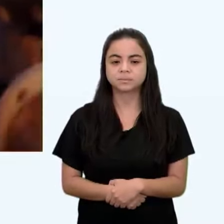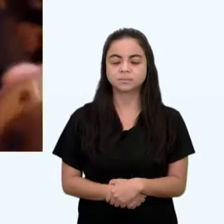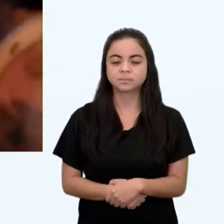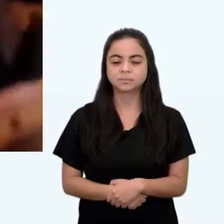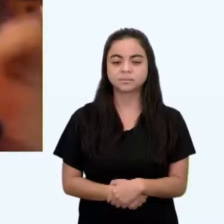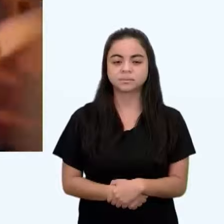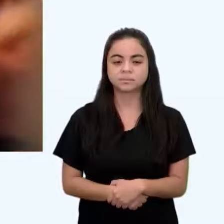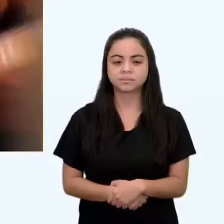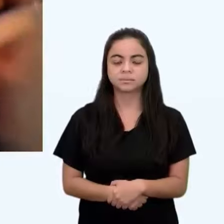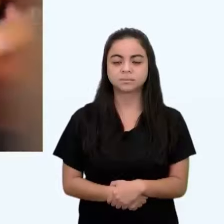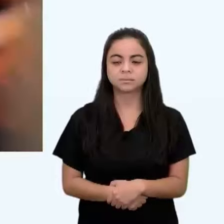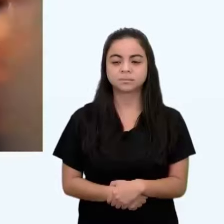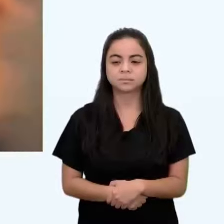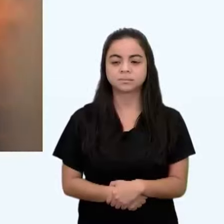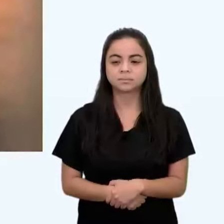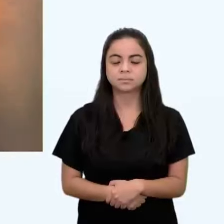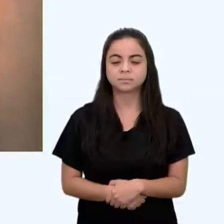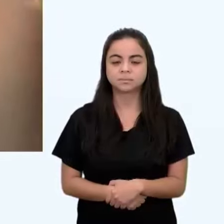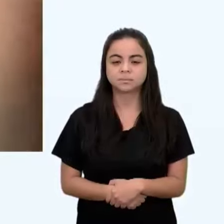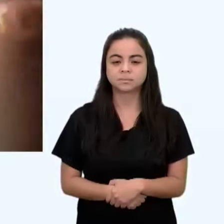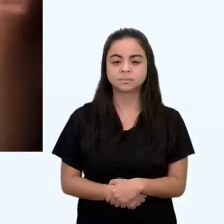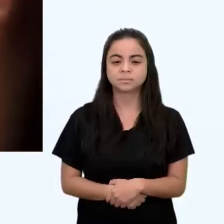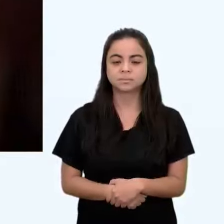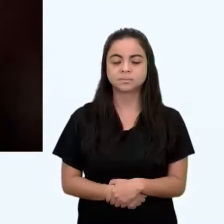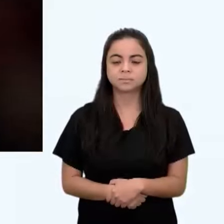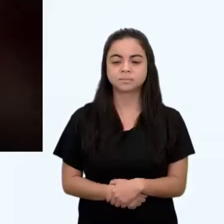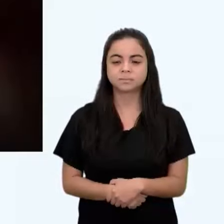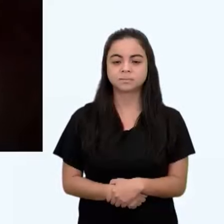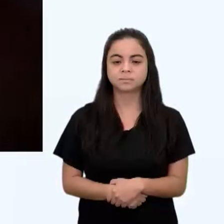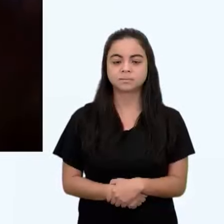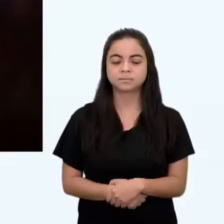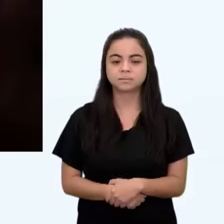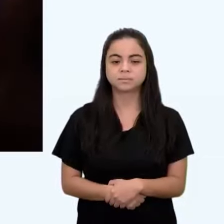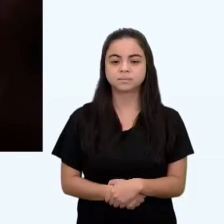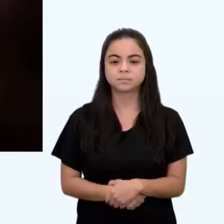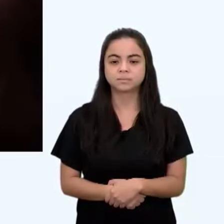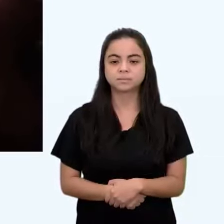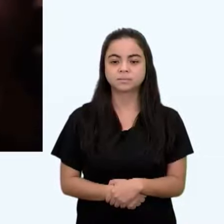eu vim aqui me ajoelhar.